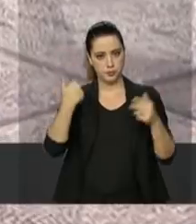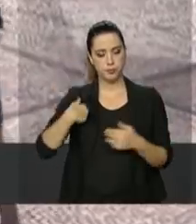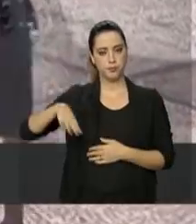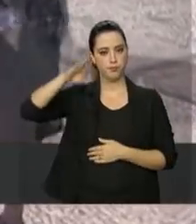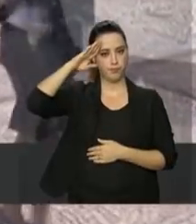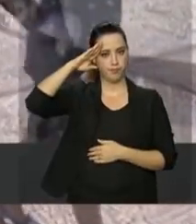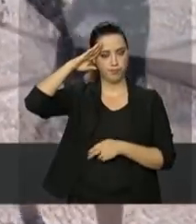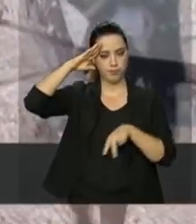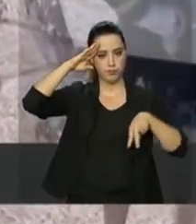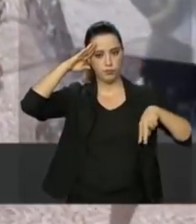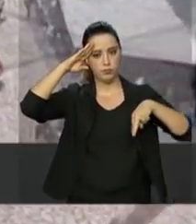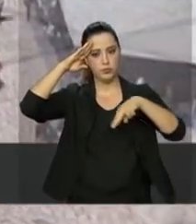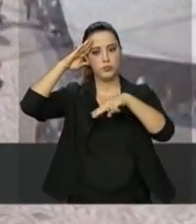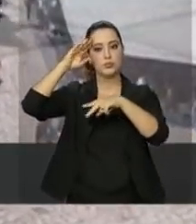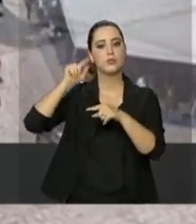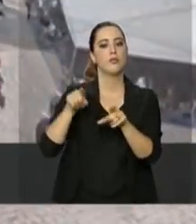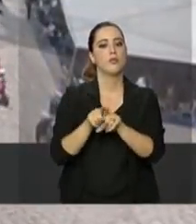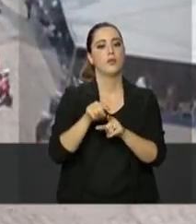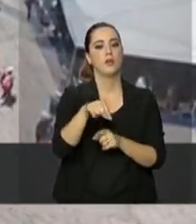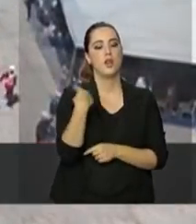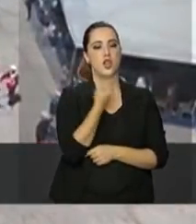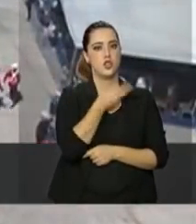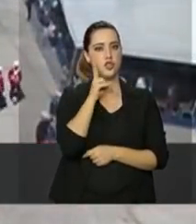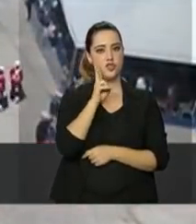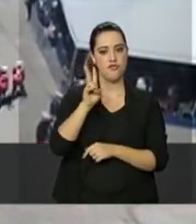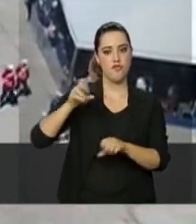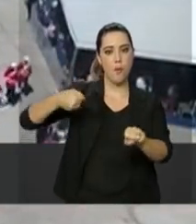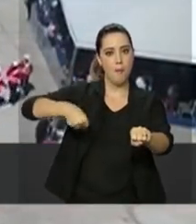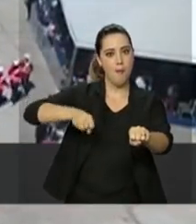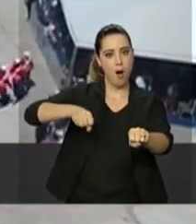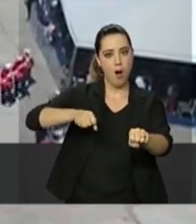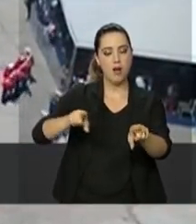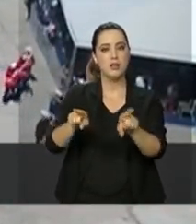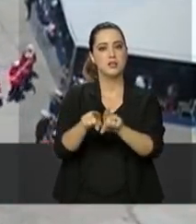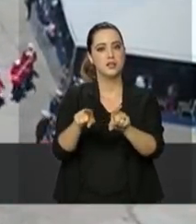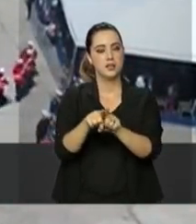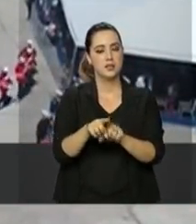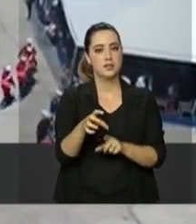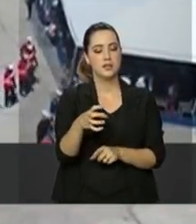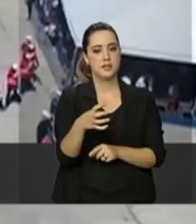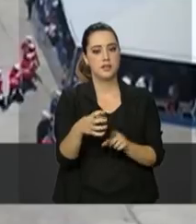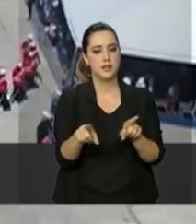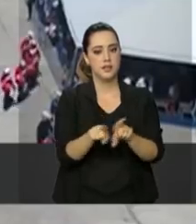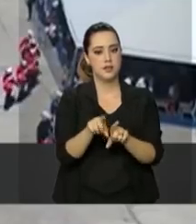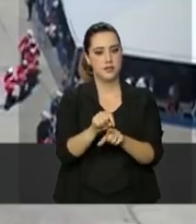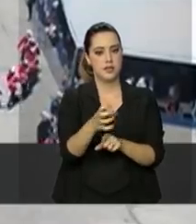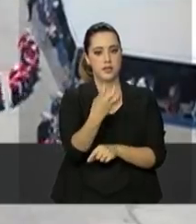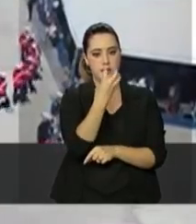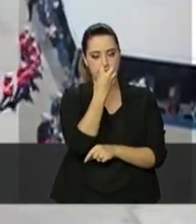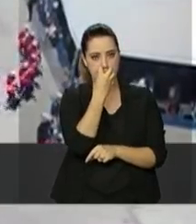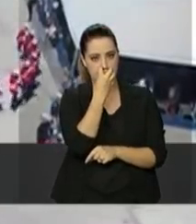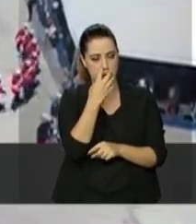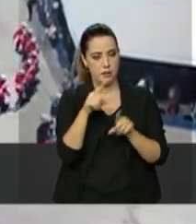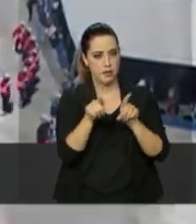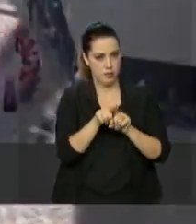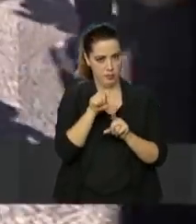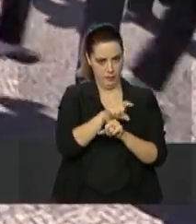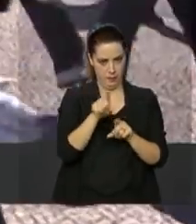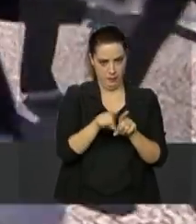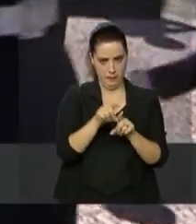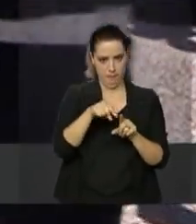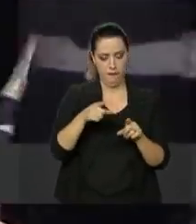Nós vimos aí motos e também cães de guerra. Isso mesmo, eles, o grupamento de fuzileiros navais